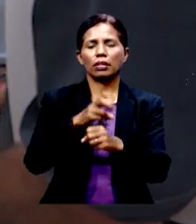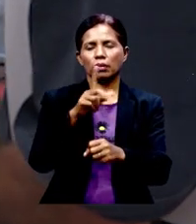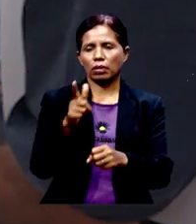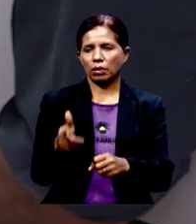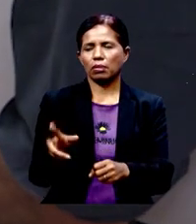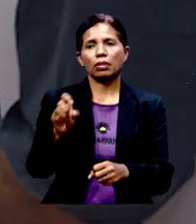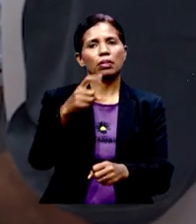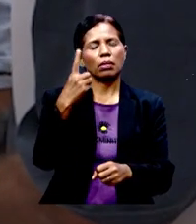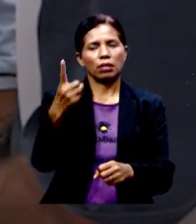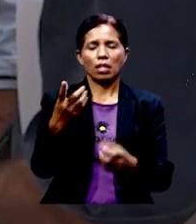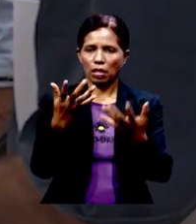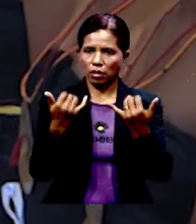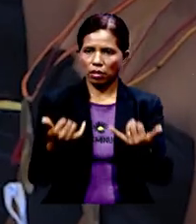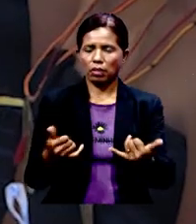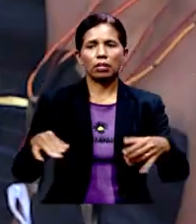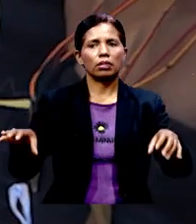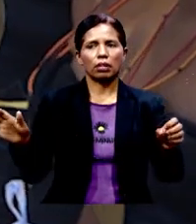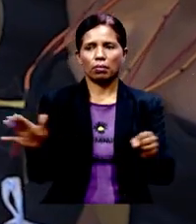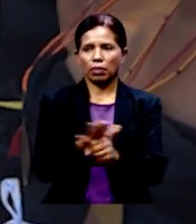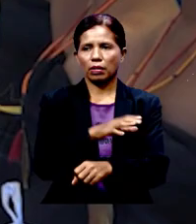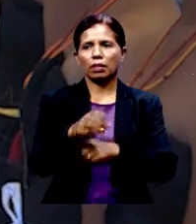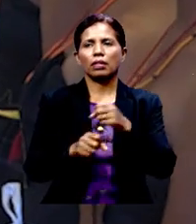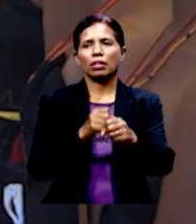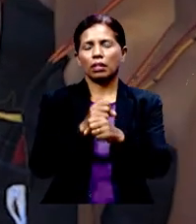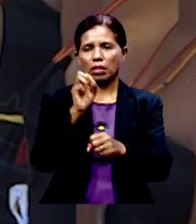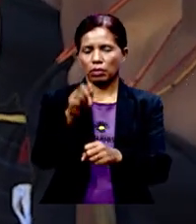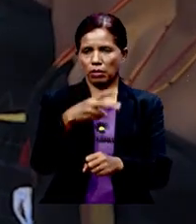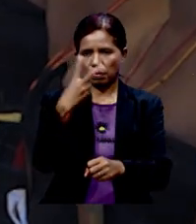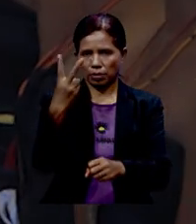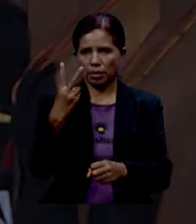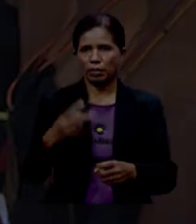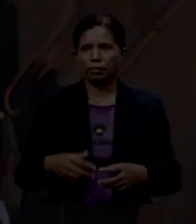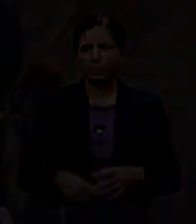Reis Genida, no redor completa a Tina São Reis Rua. A Diário de Semenes, Ziemen.